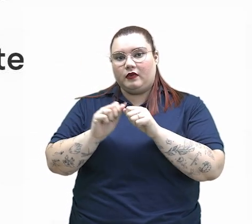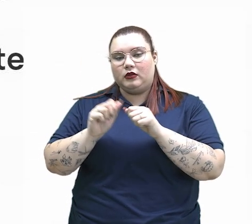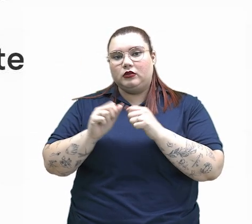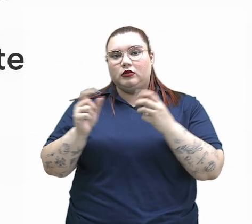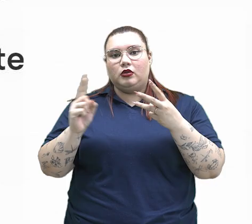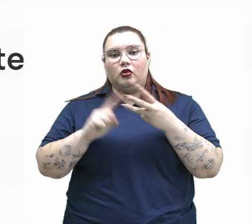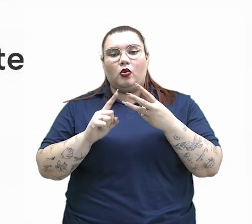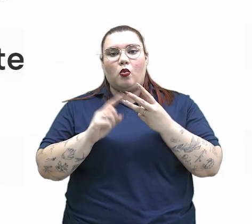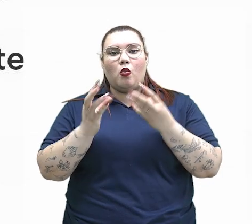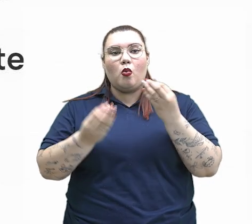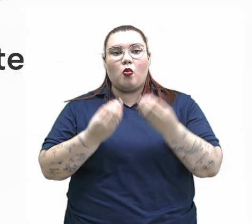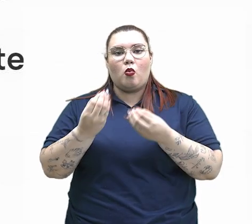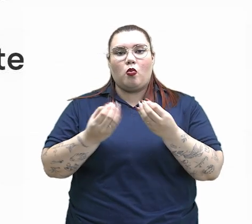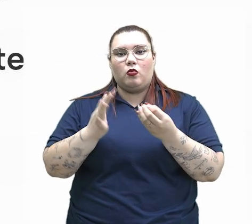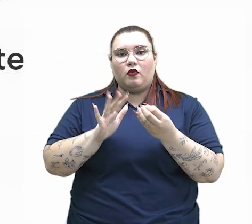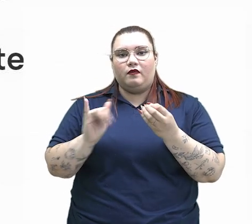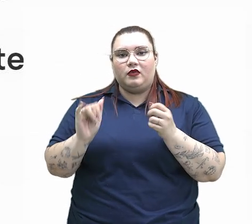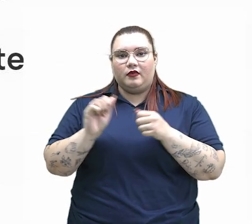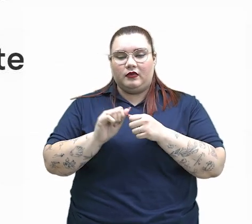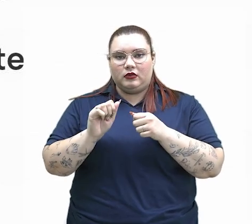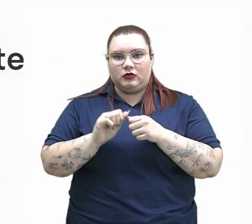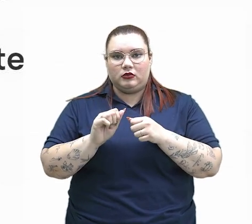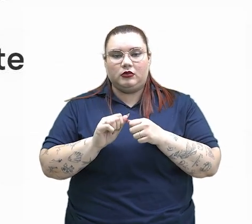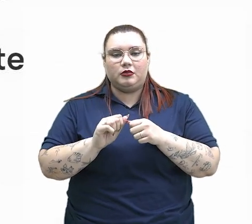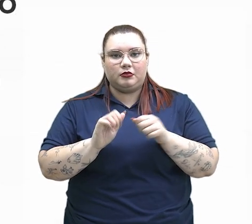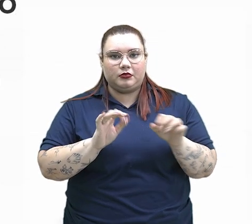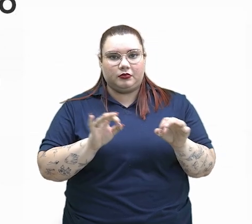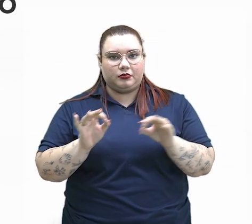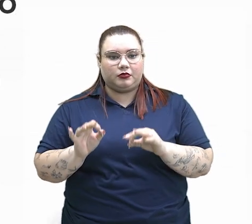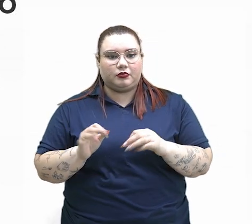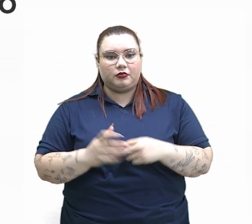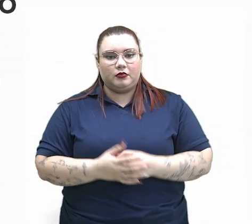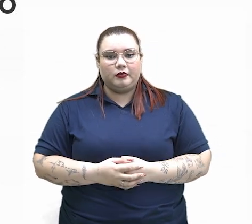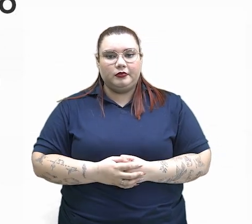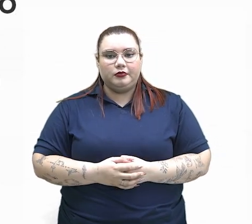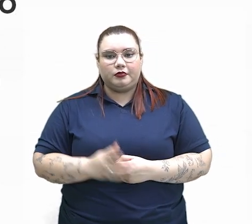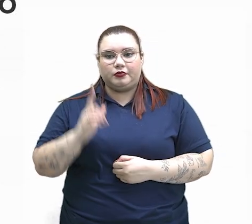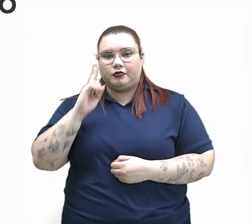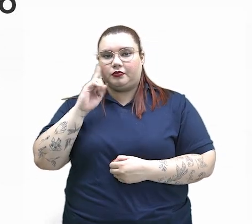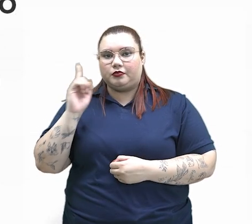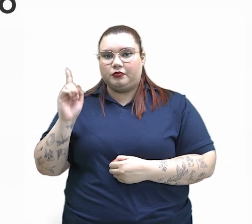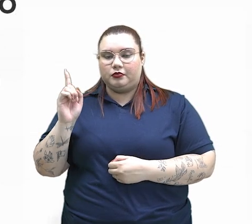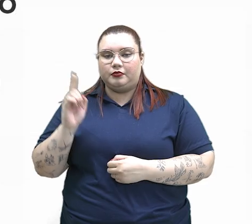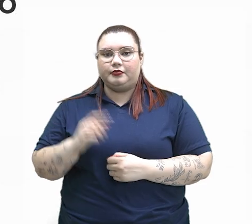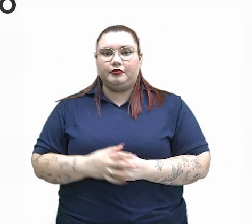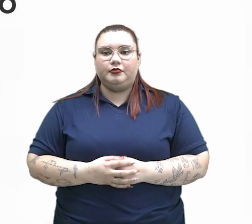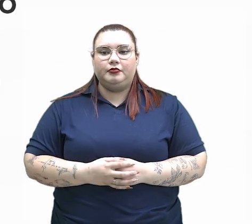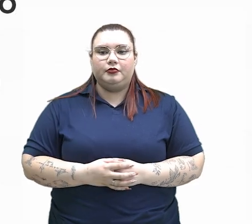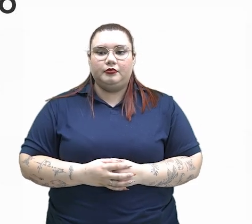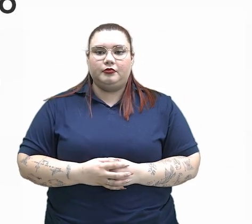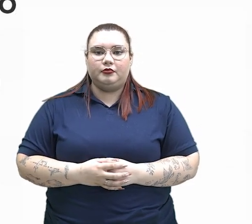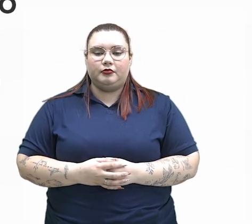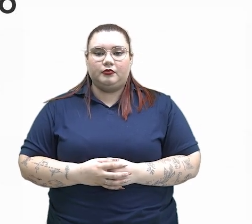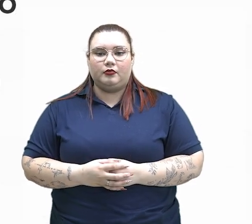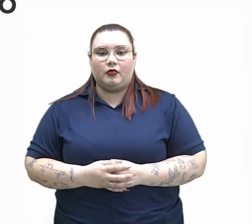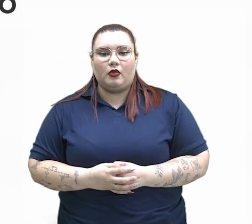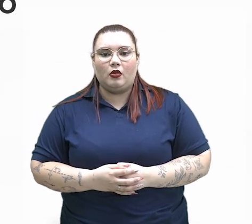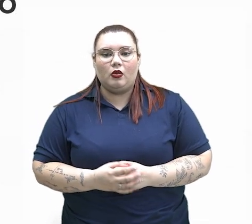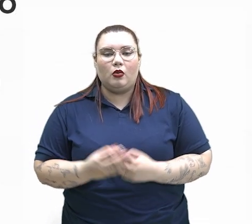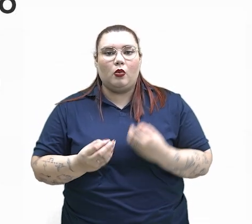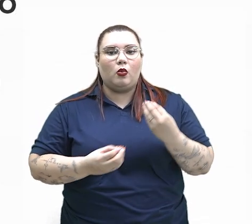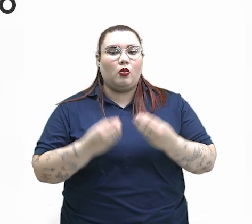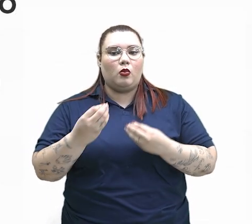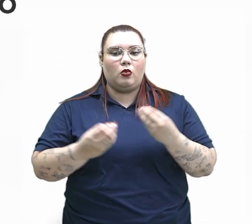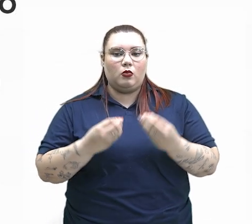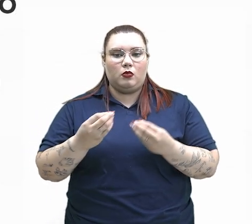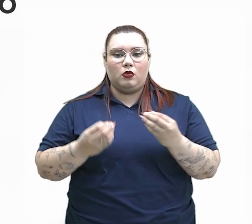ver como fazer, né? Que é o modo, o meio. Olha só. Muito bem. O modo meio. Como fazer?